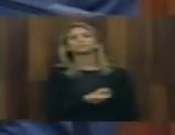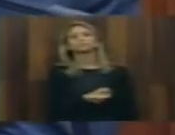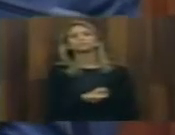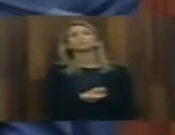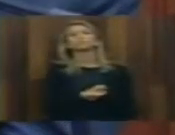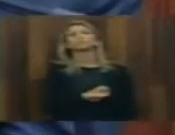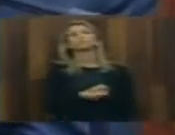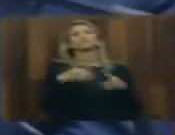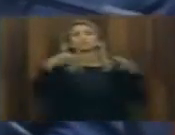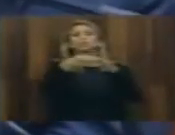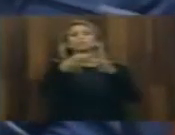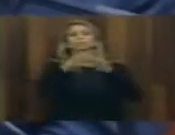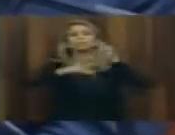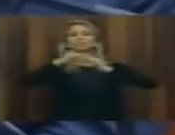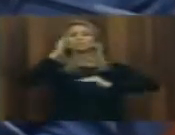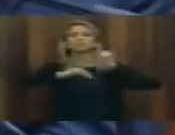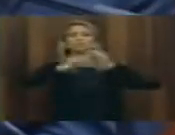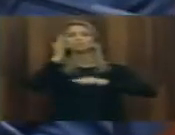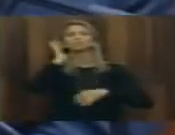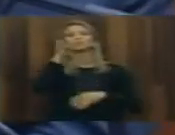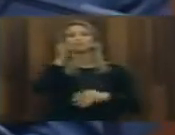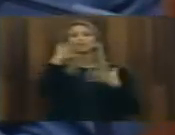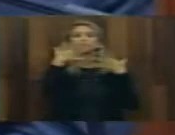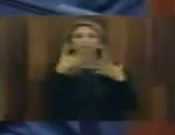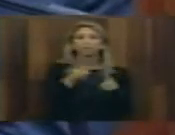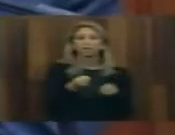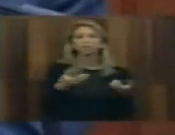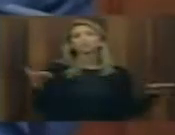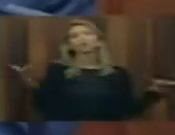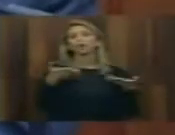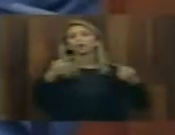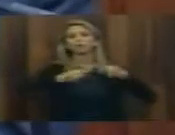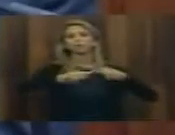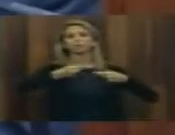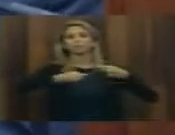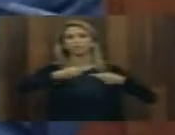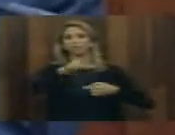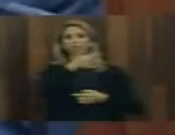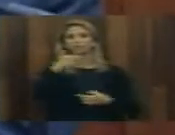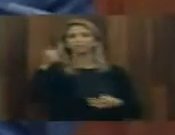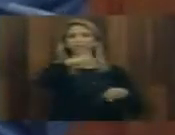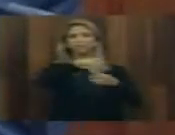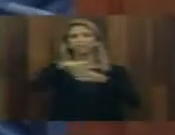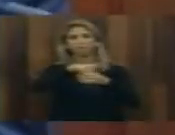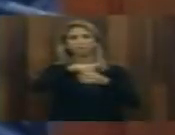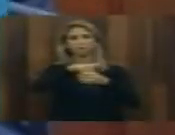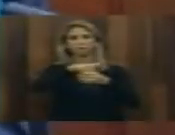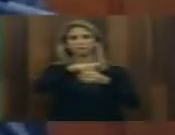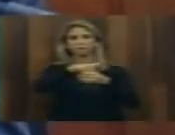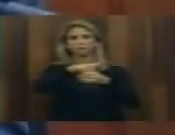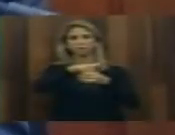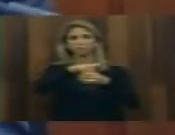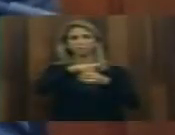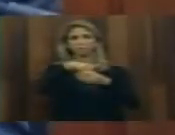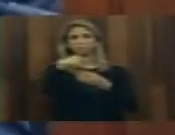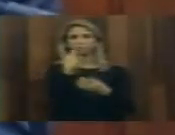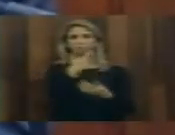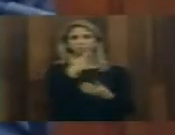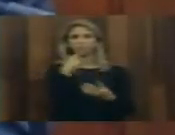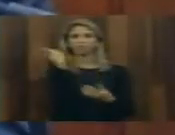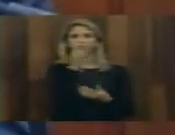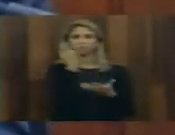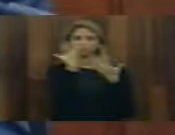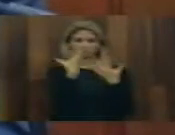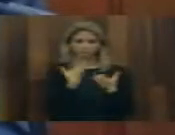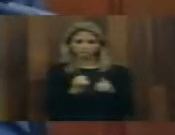técnicas reuniram-se e exararam parecer favorável. Em discussão, parecer. Não havendo quem queira discutir, em votação. Os favoráveis